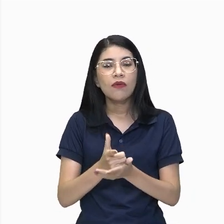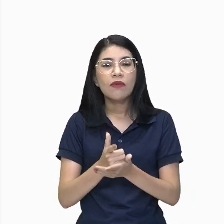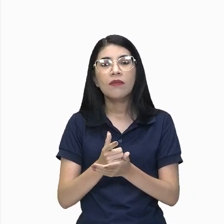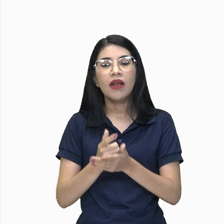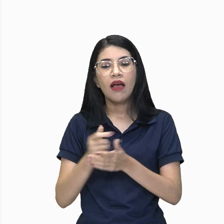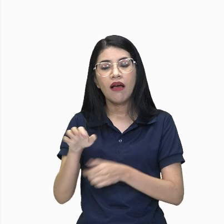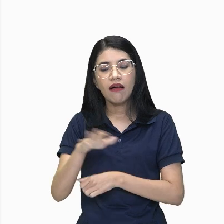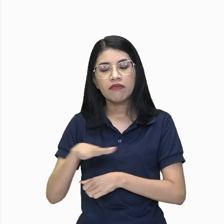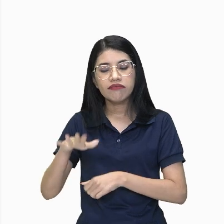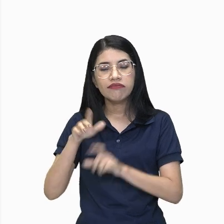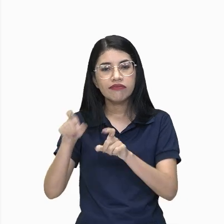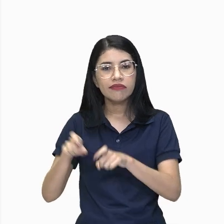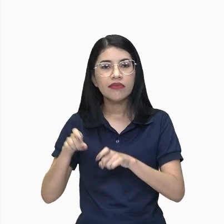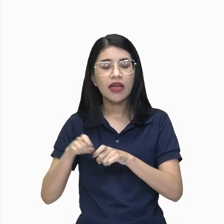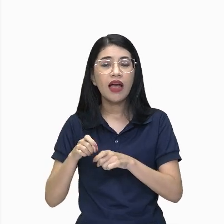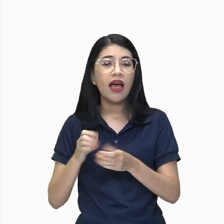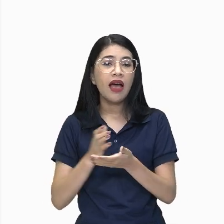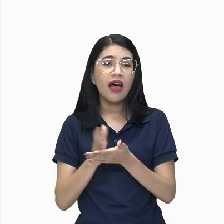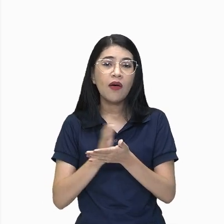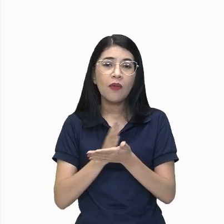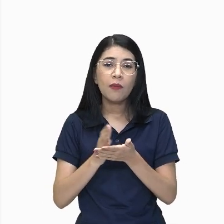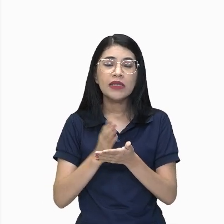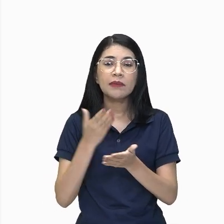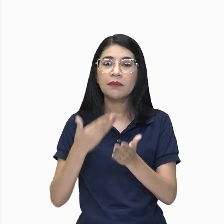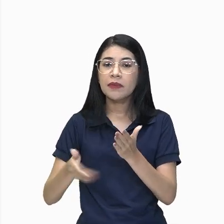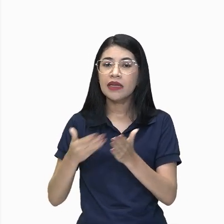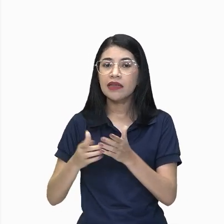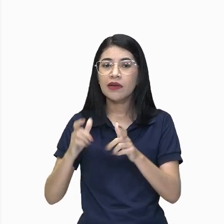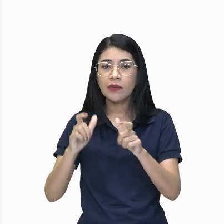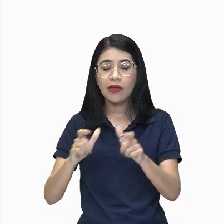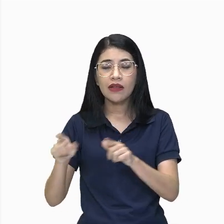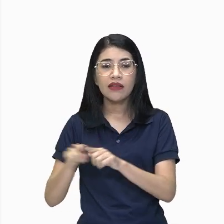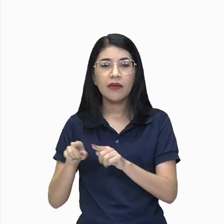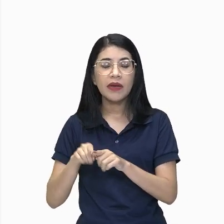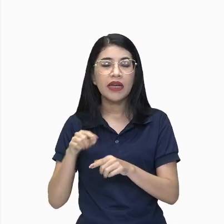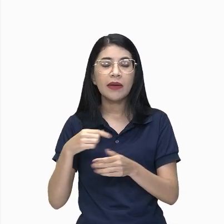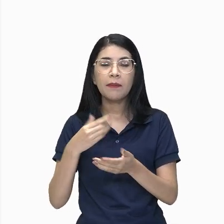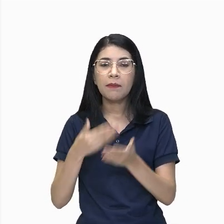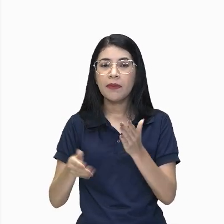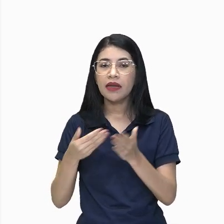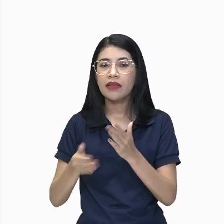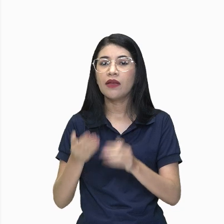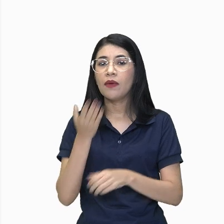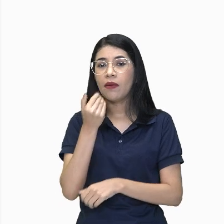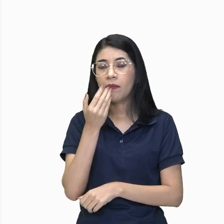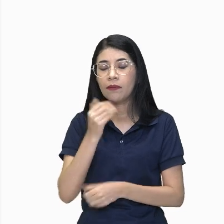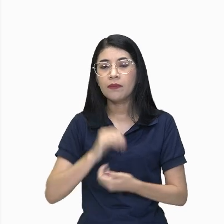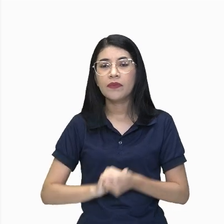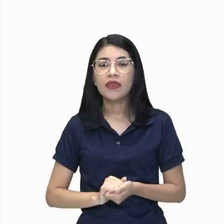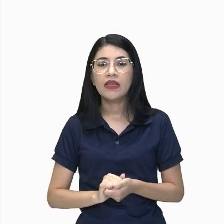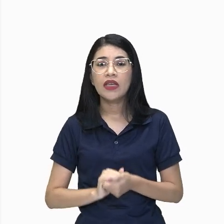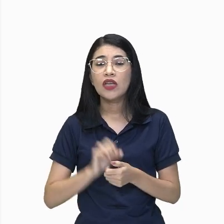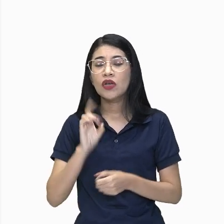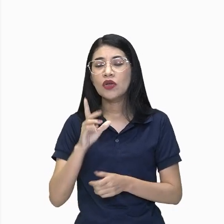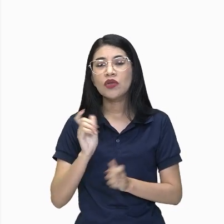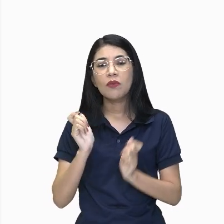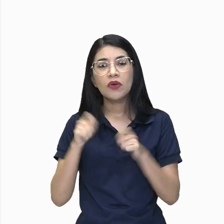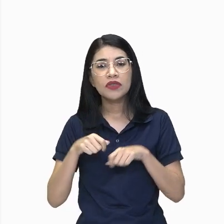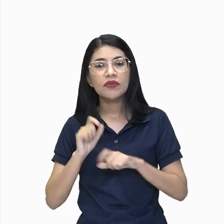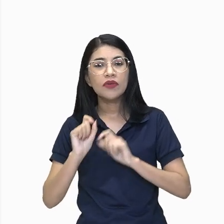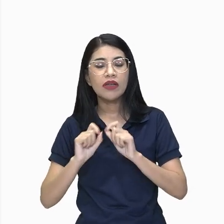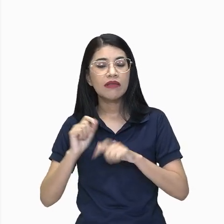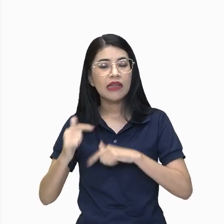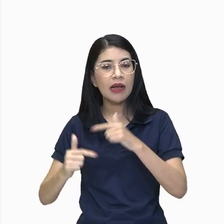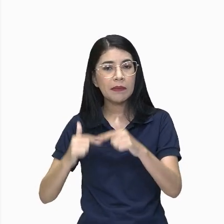perderam suas terras e sua fonte de subsistência. Restou a estas apenas o trabalho como